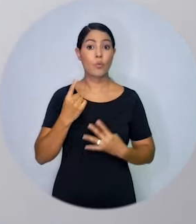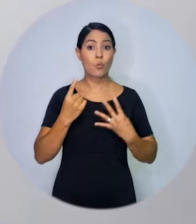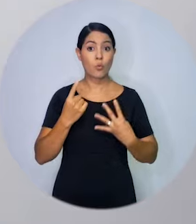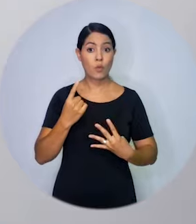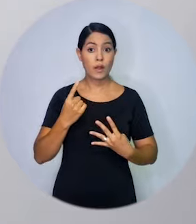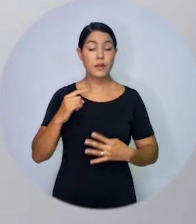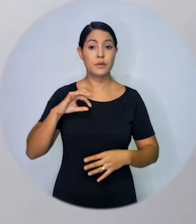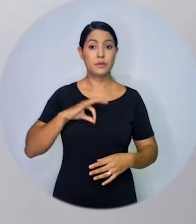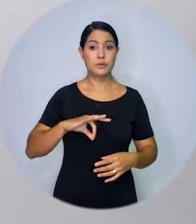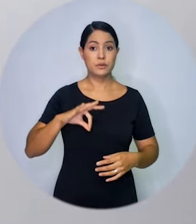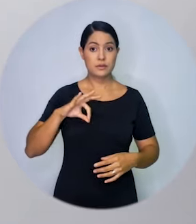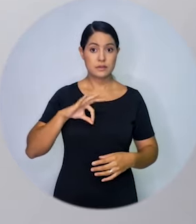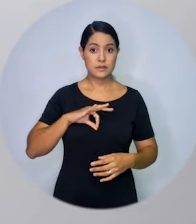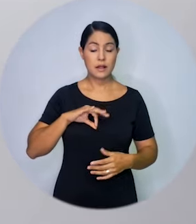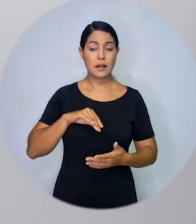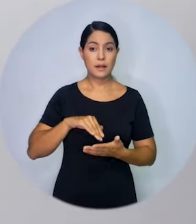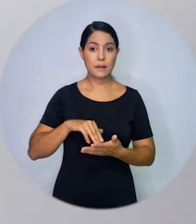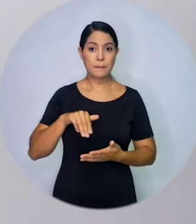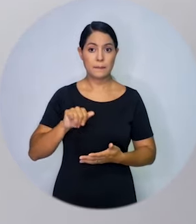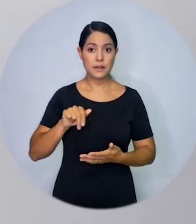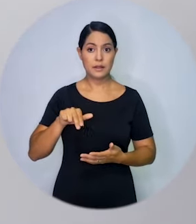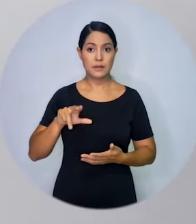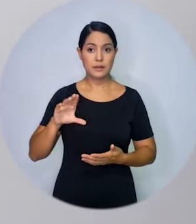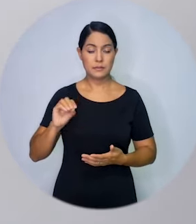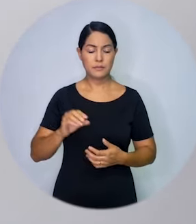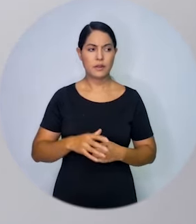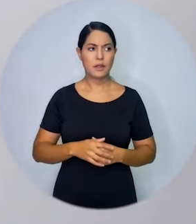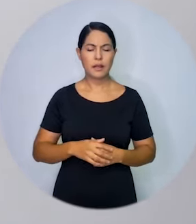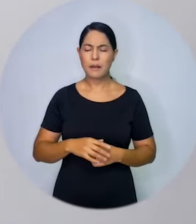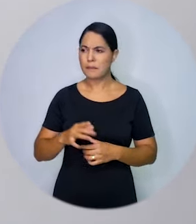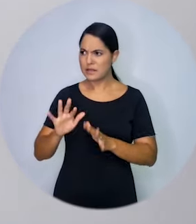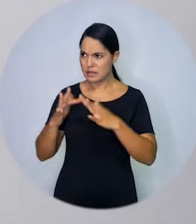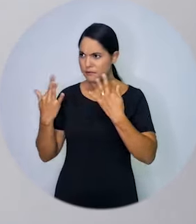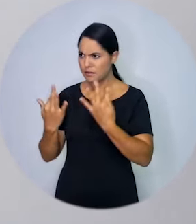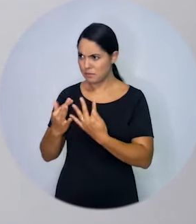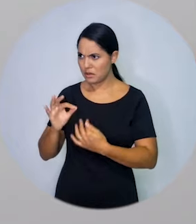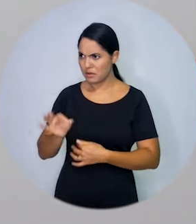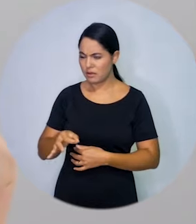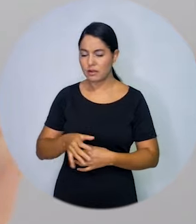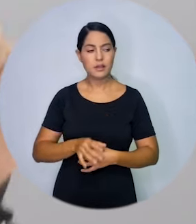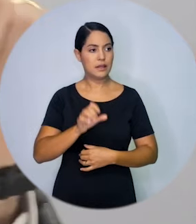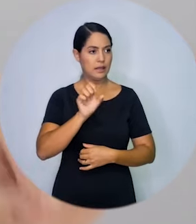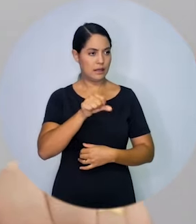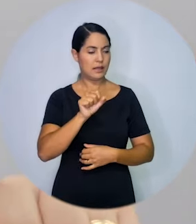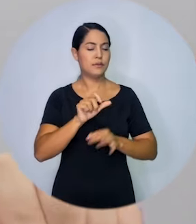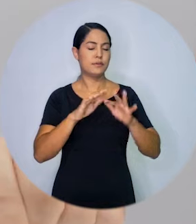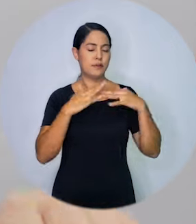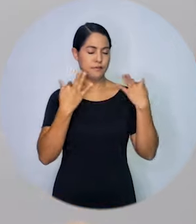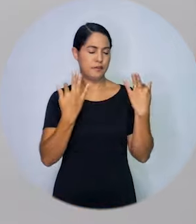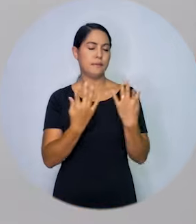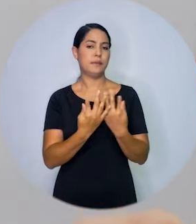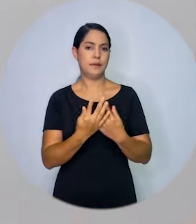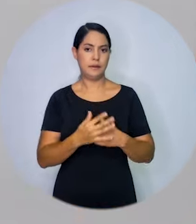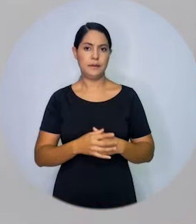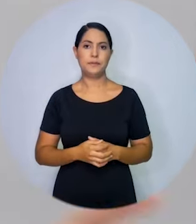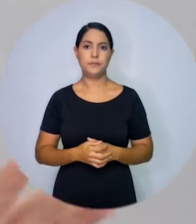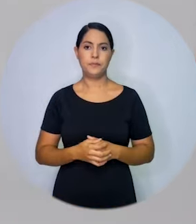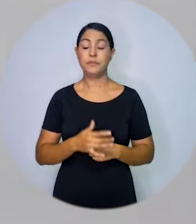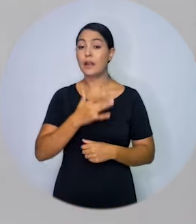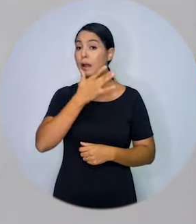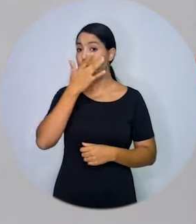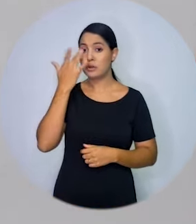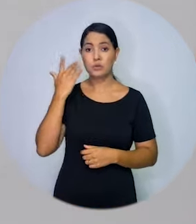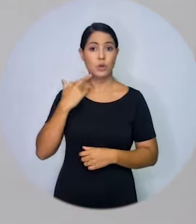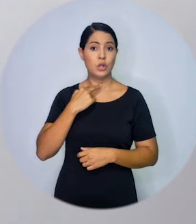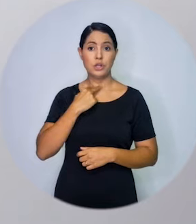renda? Que é 1/4 per capita do salário mínimo. Né? Na família, né? Na família, isso. E a pessoa que pretende receber o benefício também não pode ter